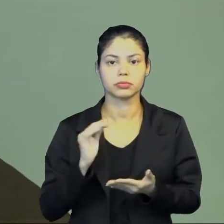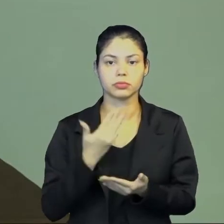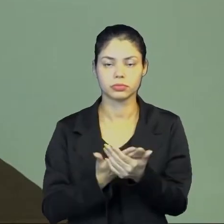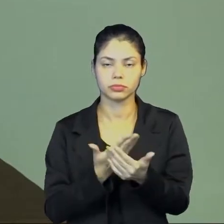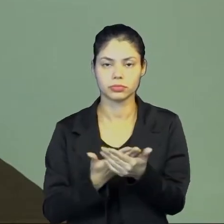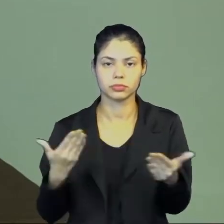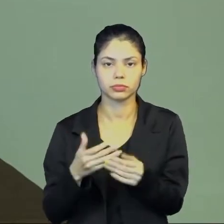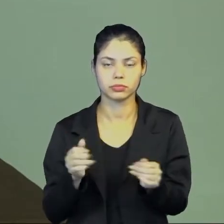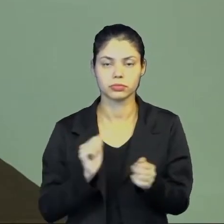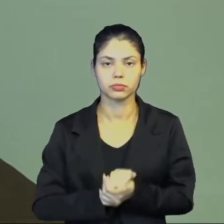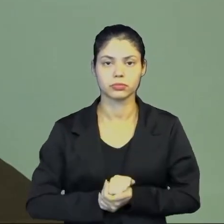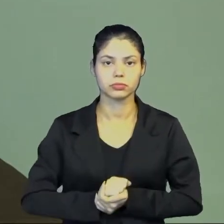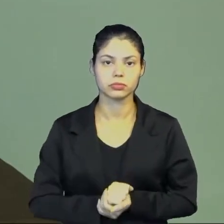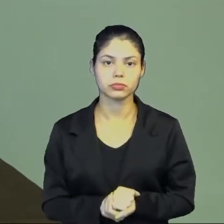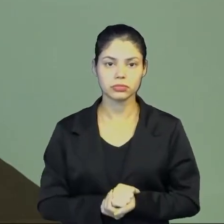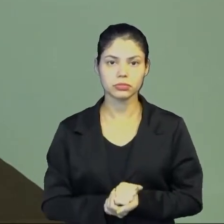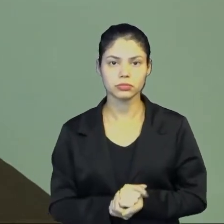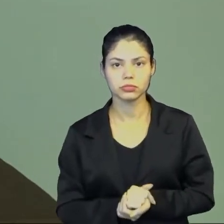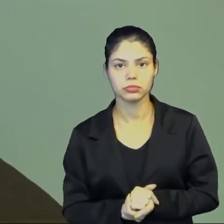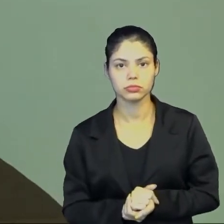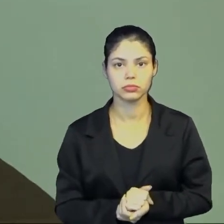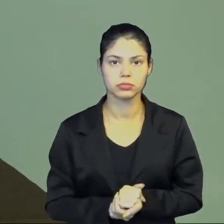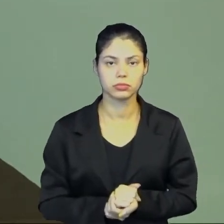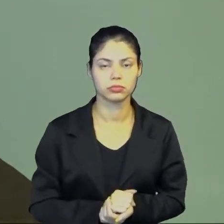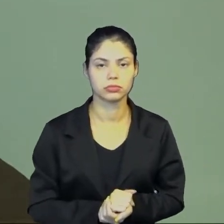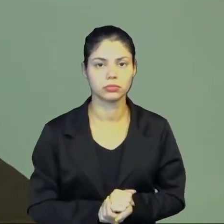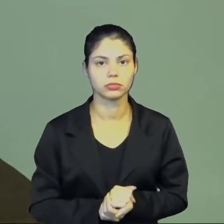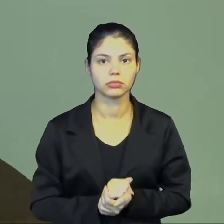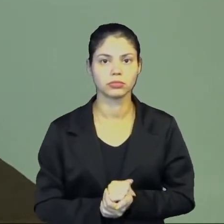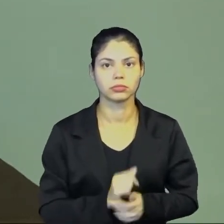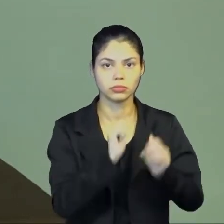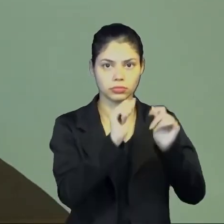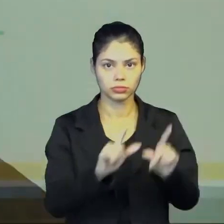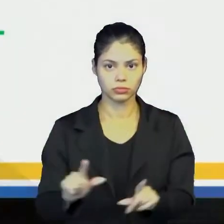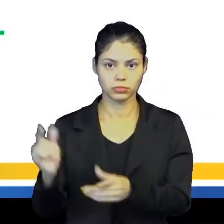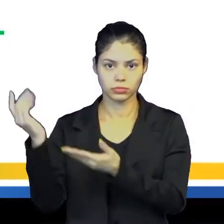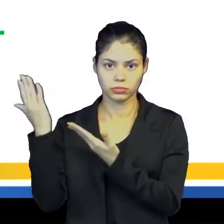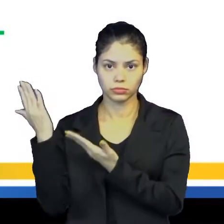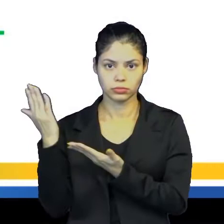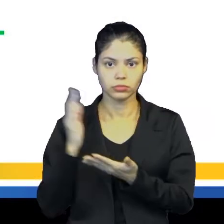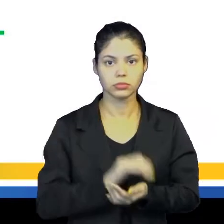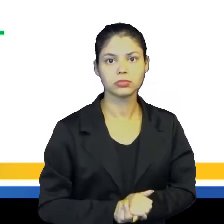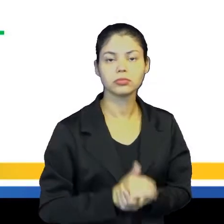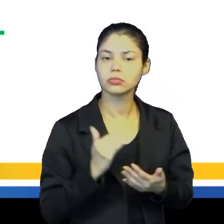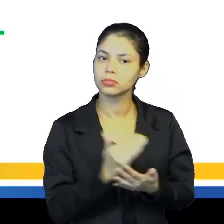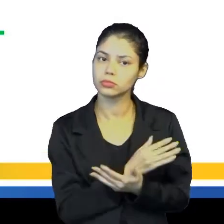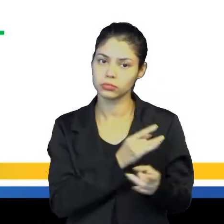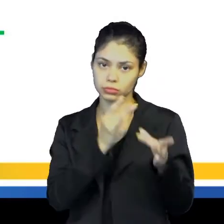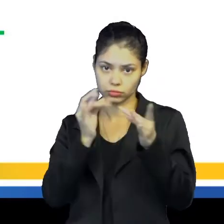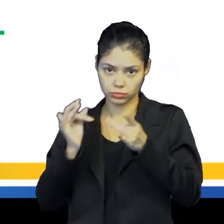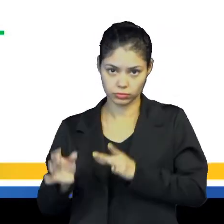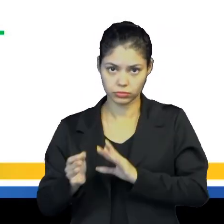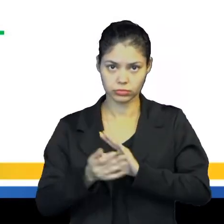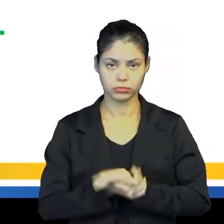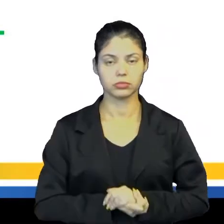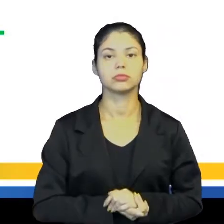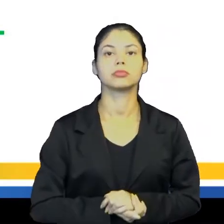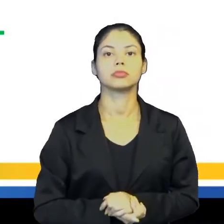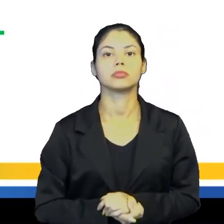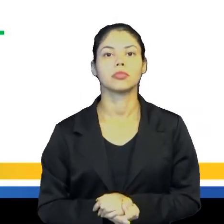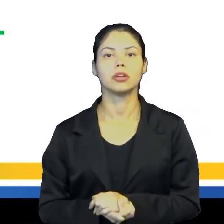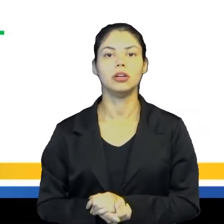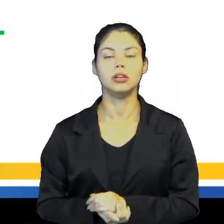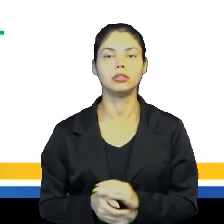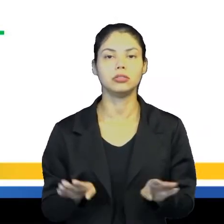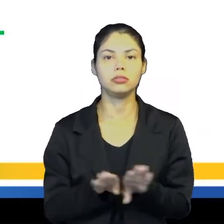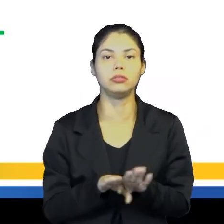tá bom? Então fica comigo aí. Para a gente continuar, vocês acompanhem na tela comigo mais algumas dicas sobre isso. Então, como eu falei,